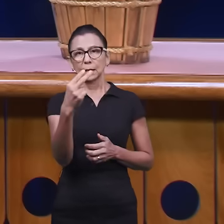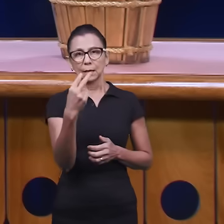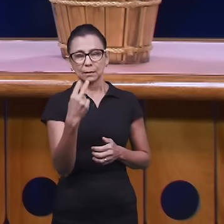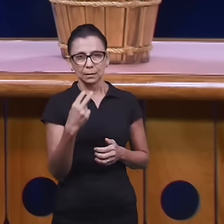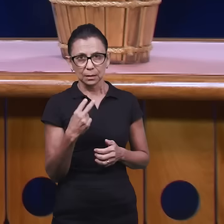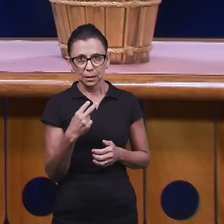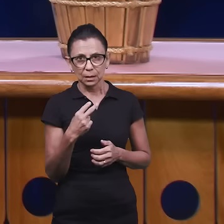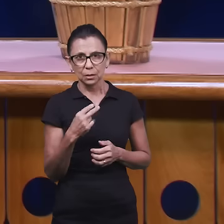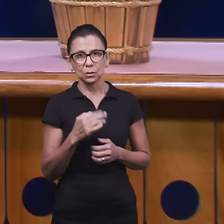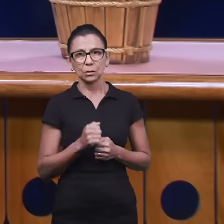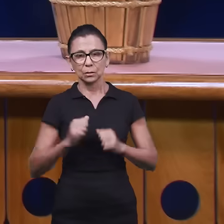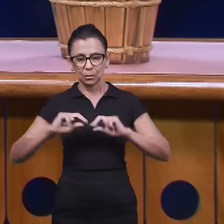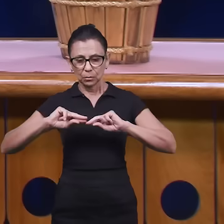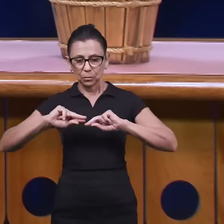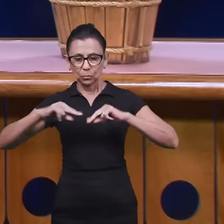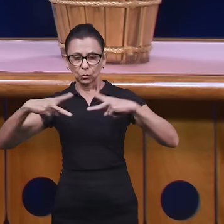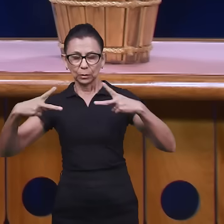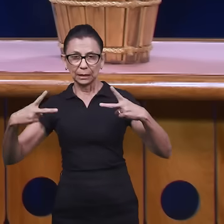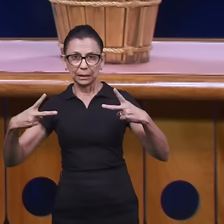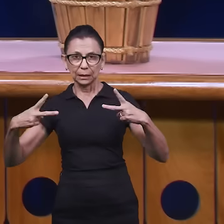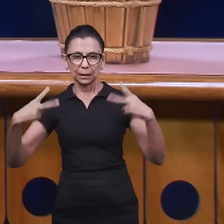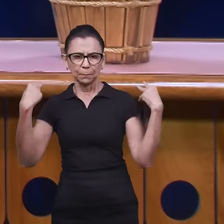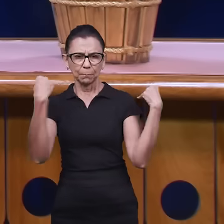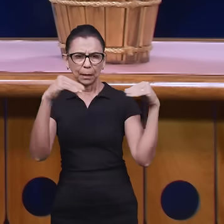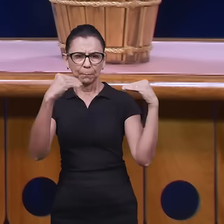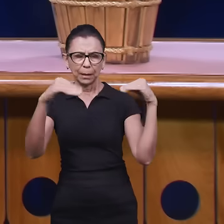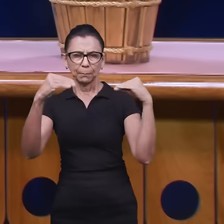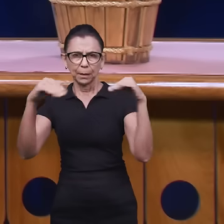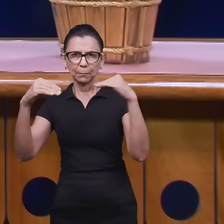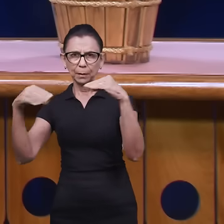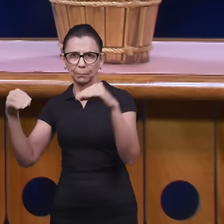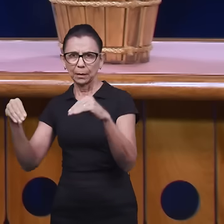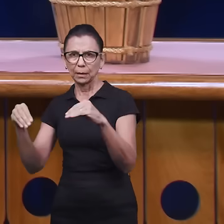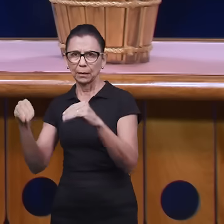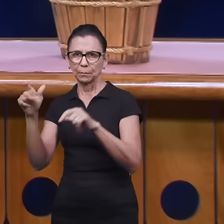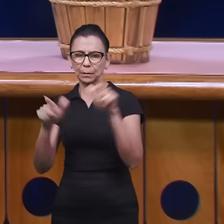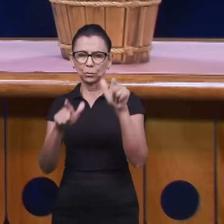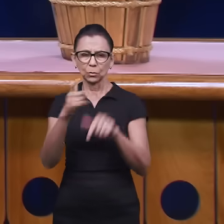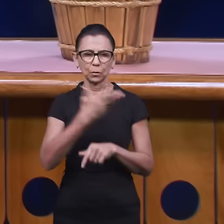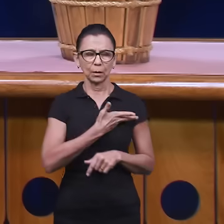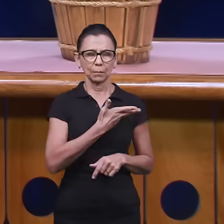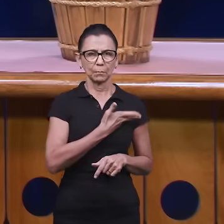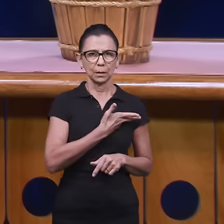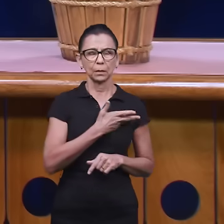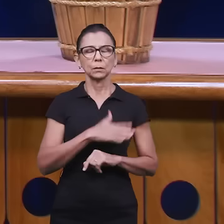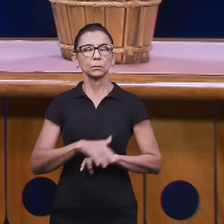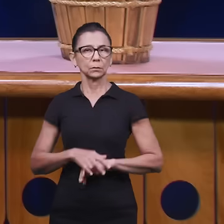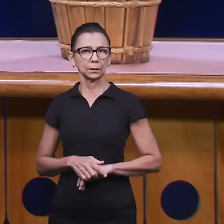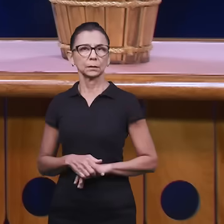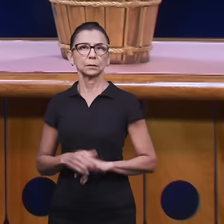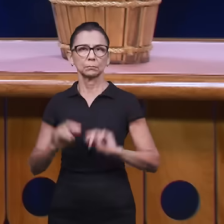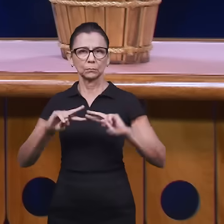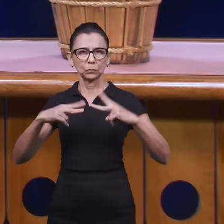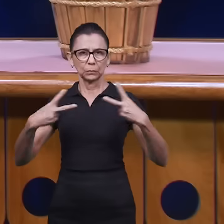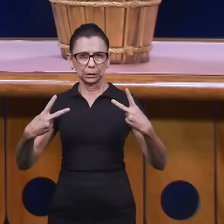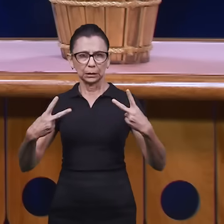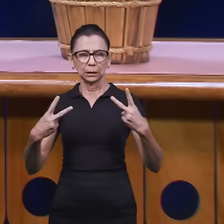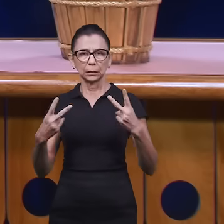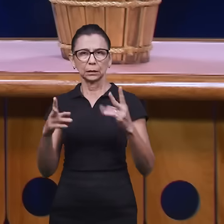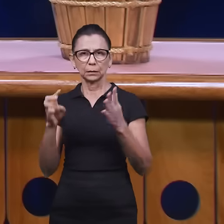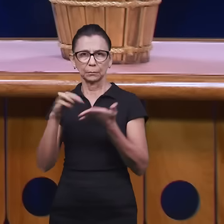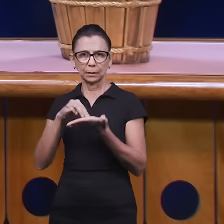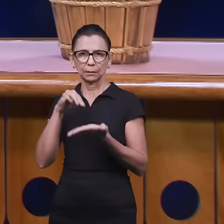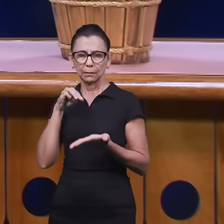nos assiste, pega o link, passe o link para outros irmãos, para amigos, deixa, né, o link